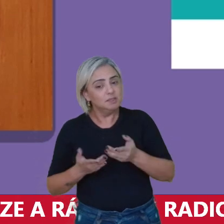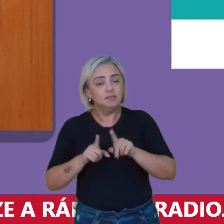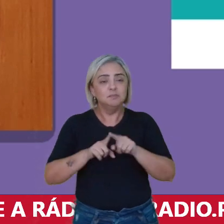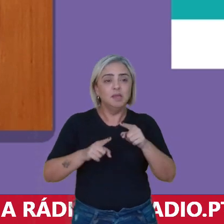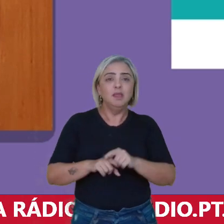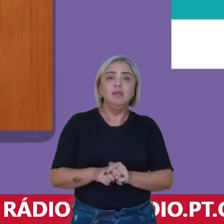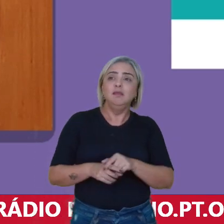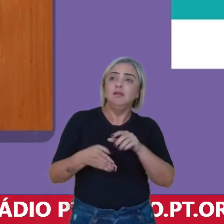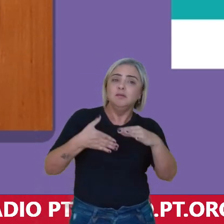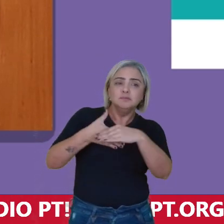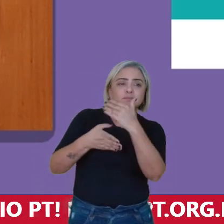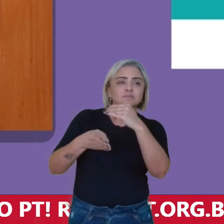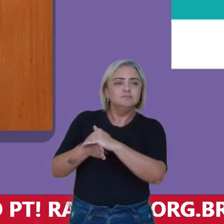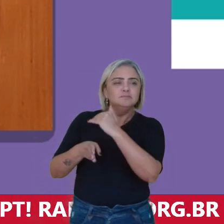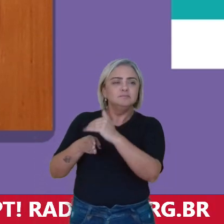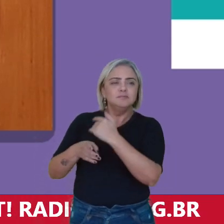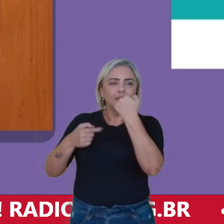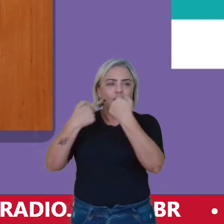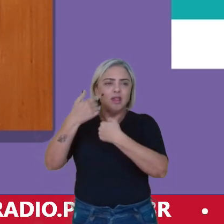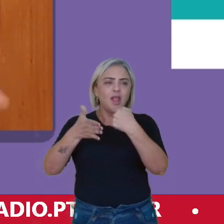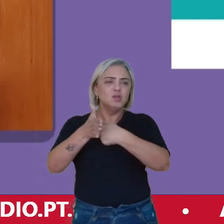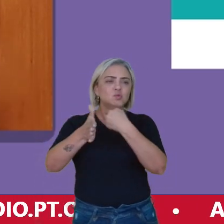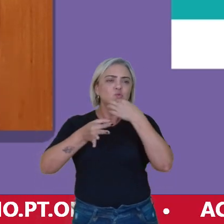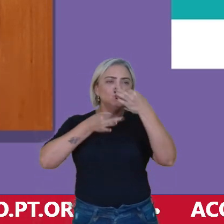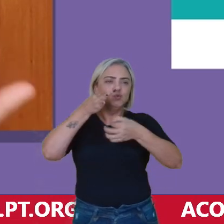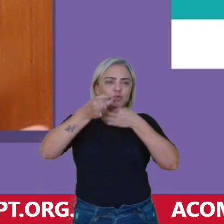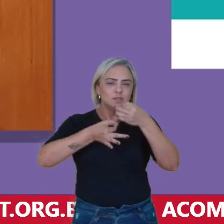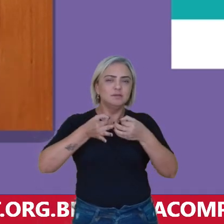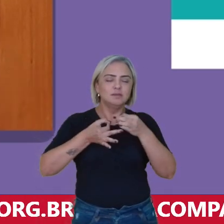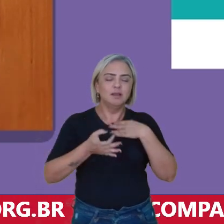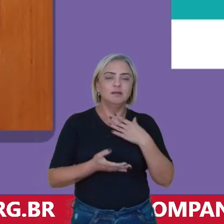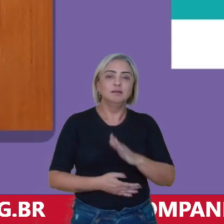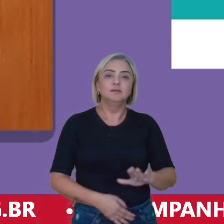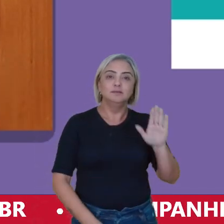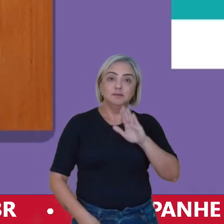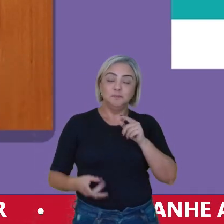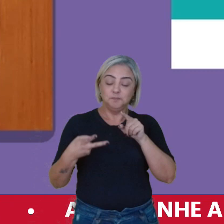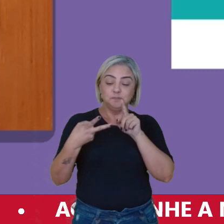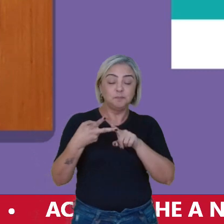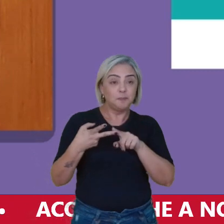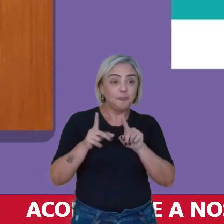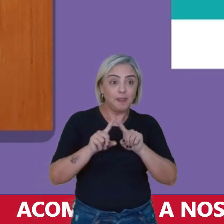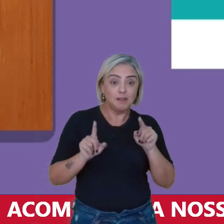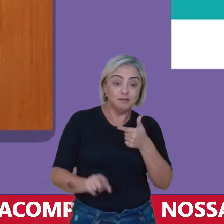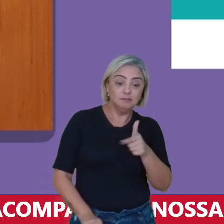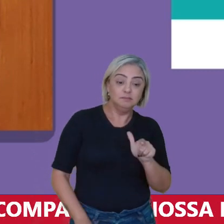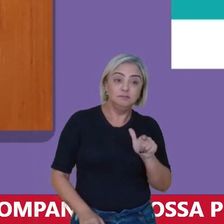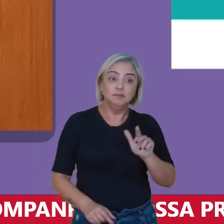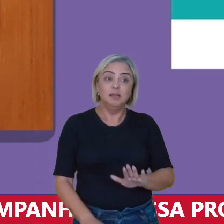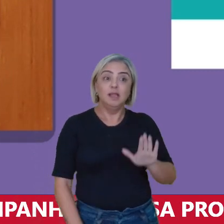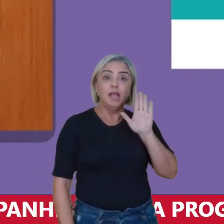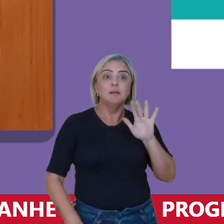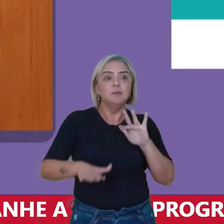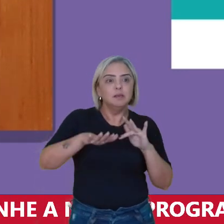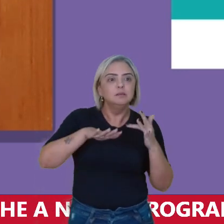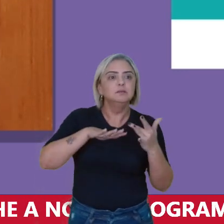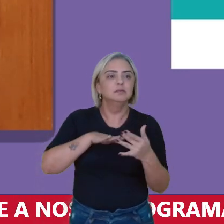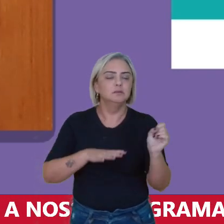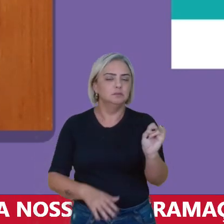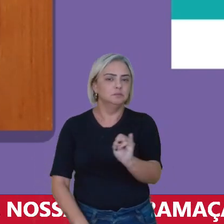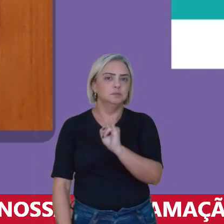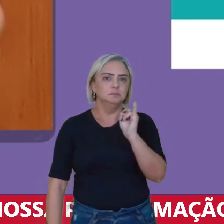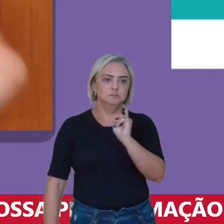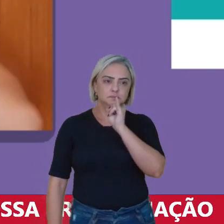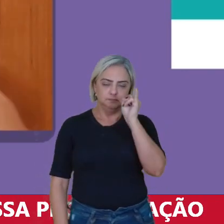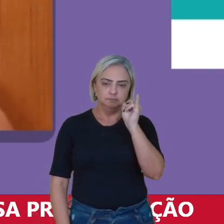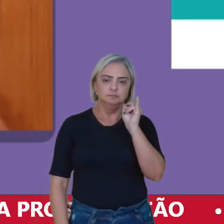ideias que acabam contribuindo muito com a campanha. Por outro lado, né, eu falei que eram 3 coisas, mas por outro lado as campanhas de redes têm uma importância cada